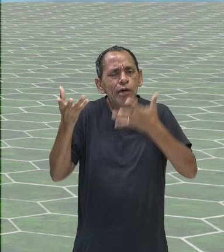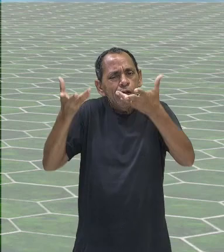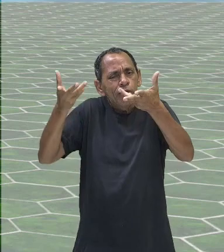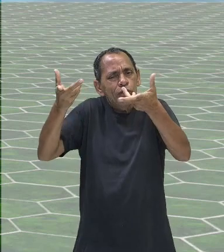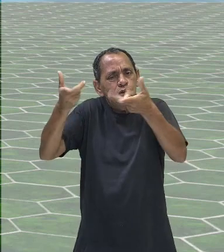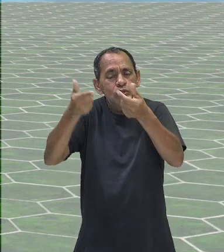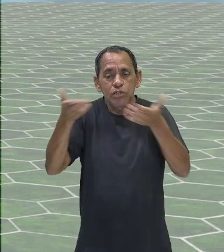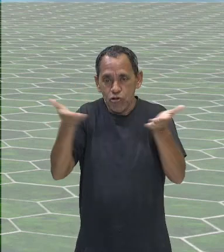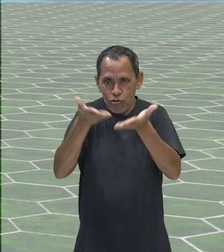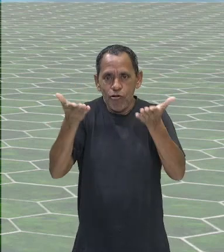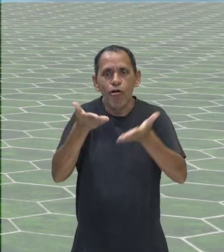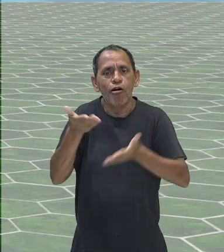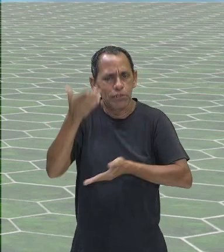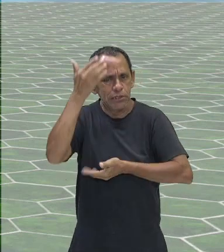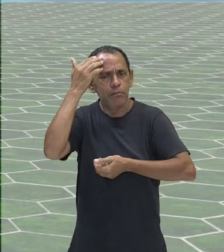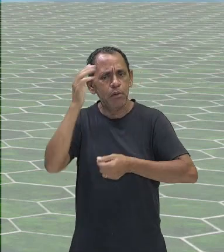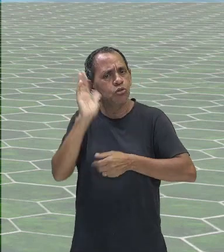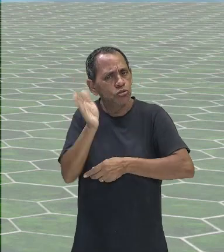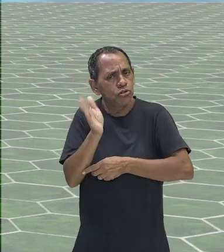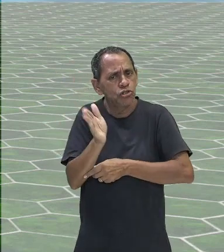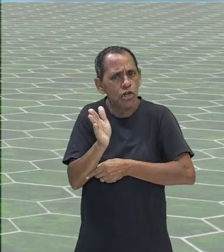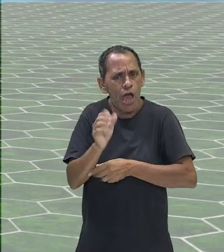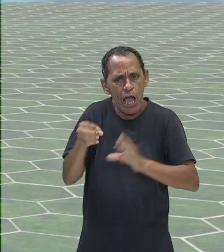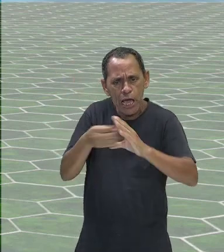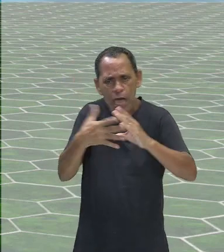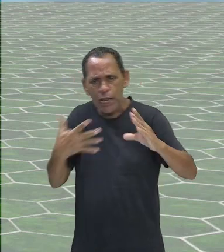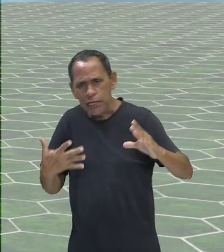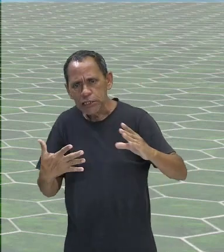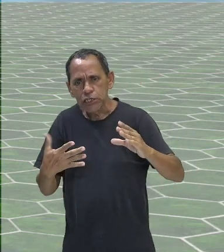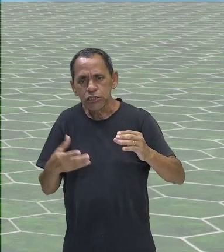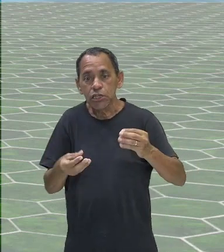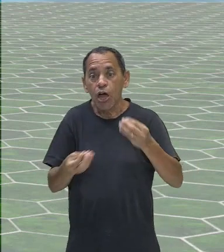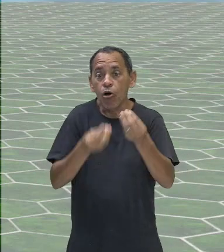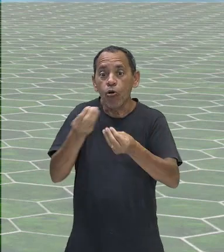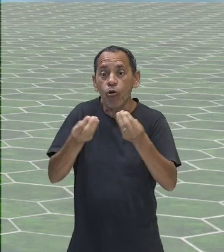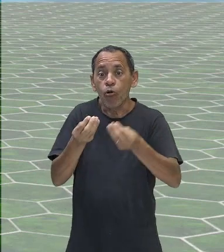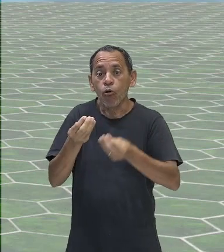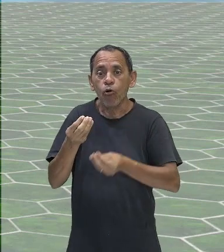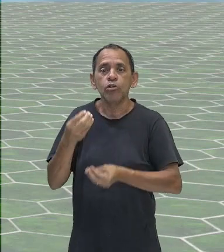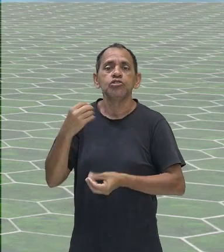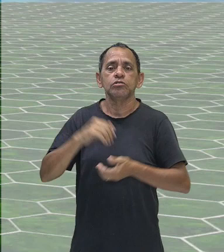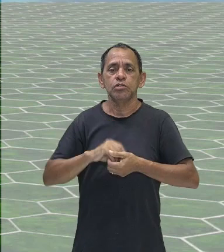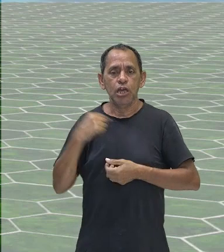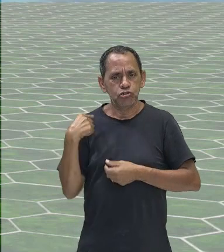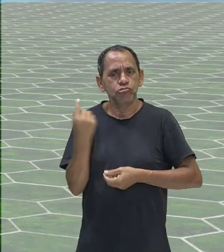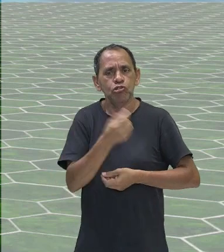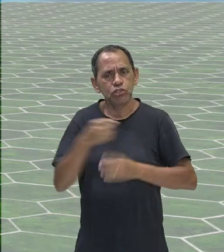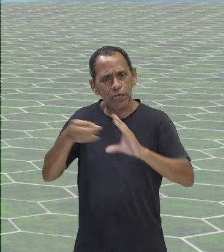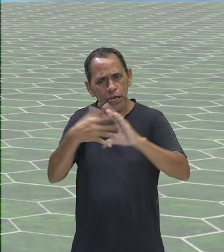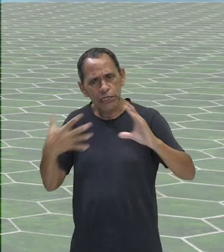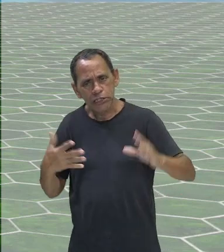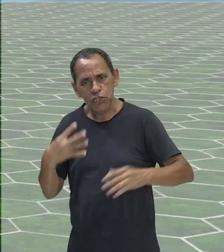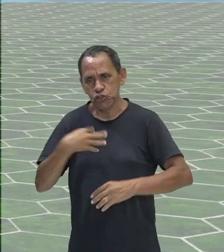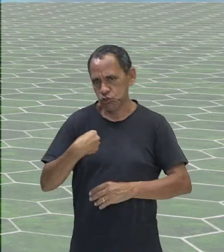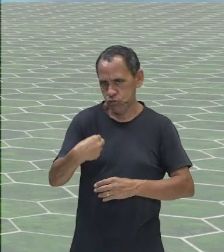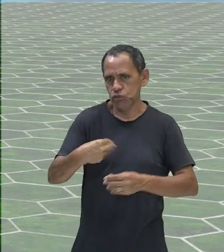onde é que vêm as características, né, dos nossos filhos, as nossas características, tá bom?